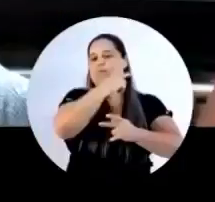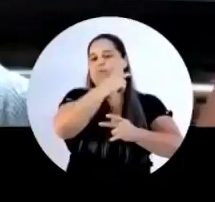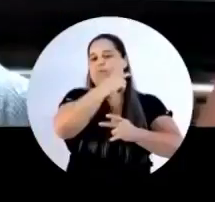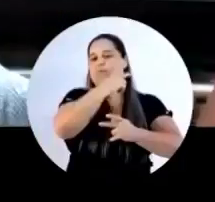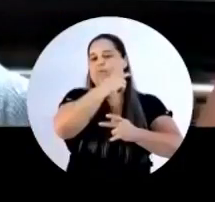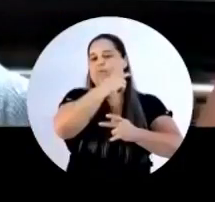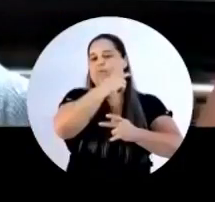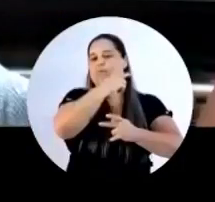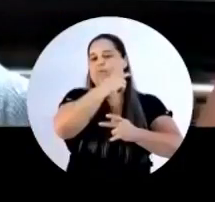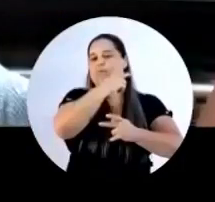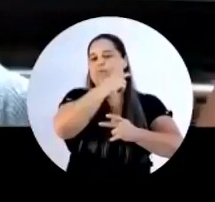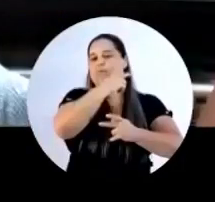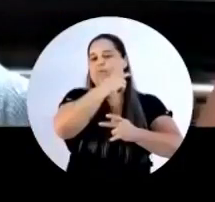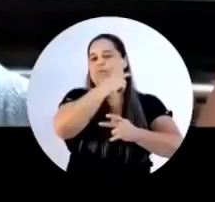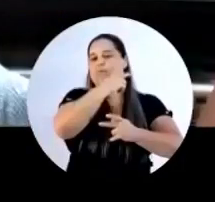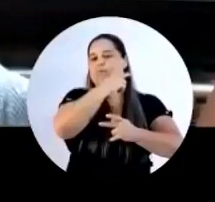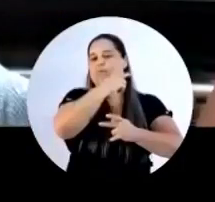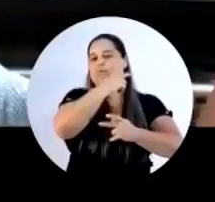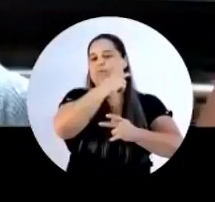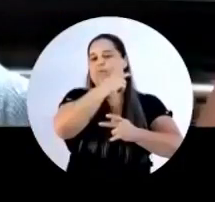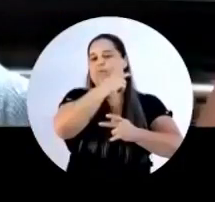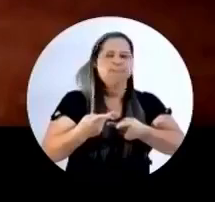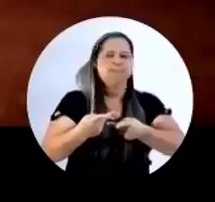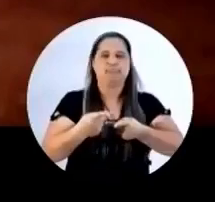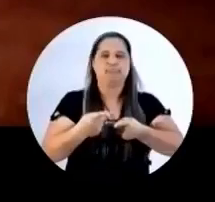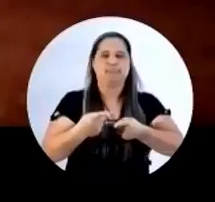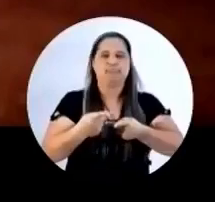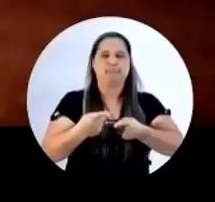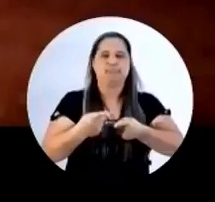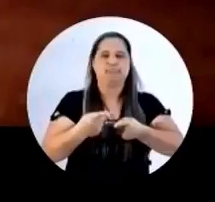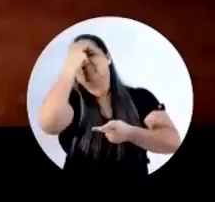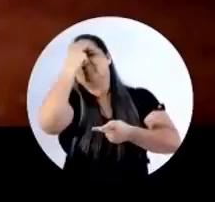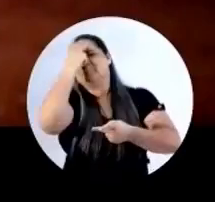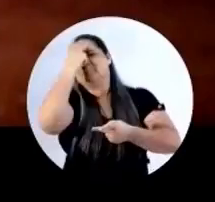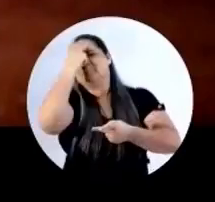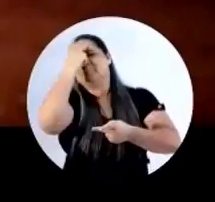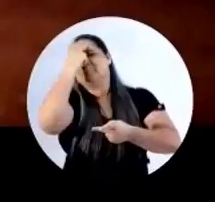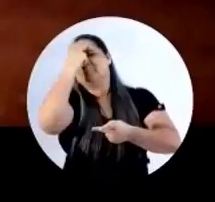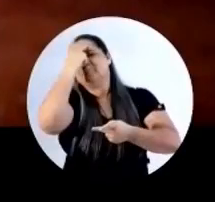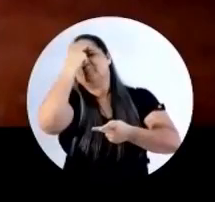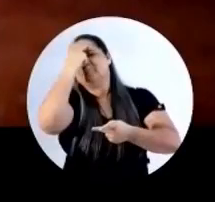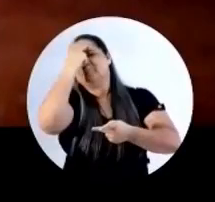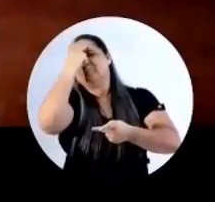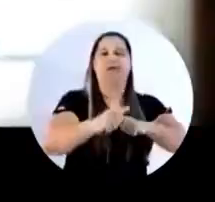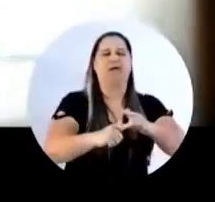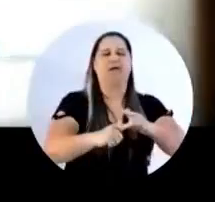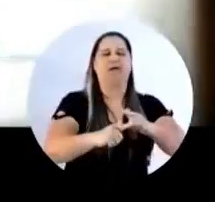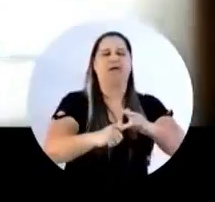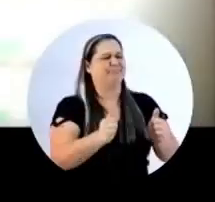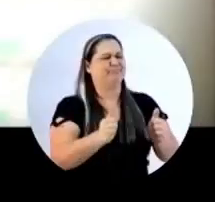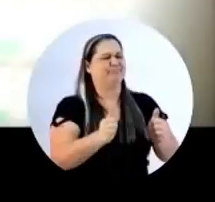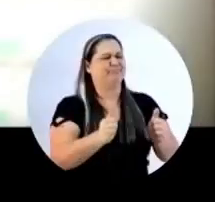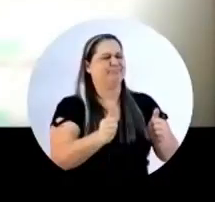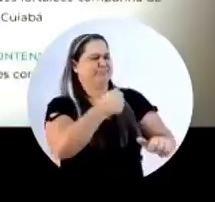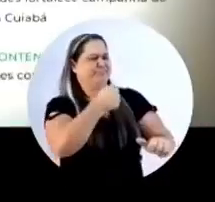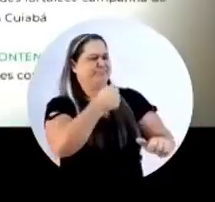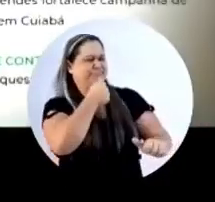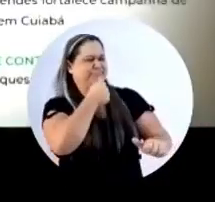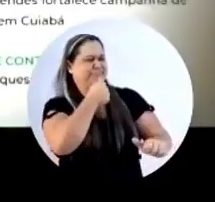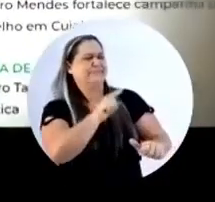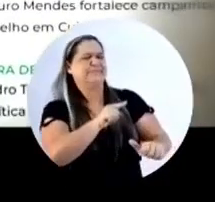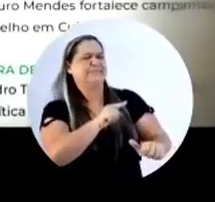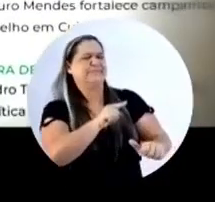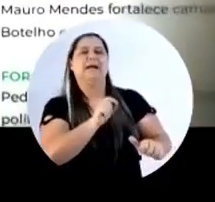pelo povo, mas que o povo não foi convidado. Ou com serviço mal feito. Vejam aí, nem faz